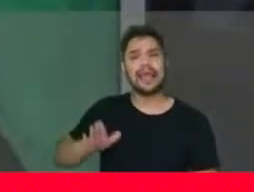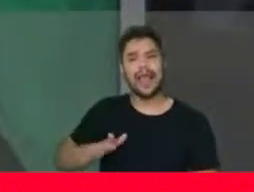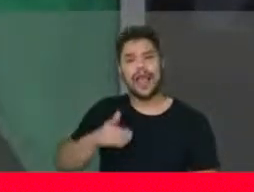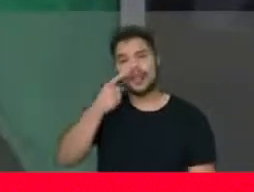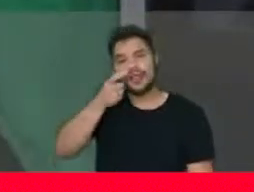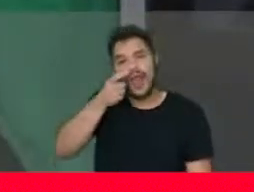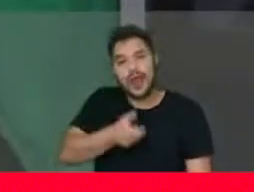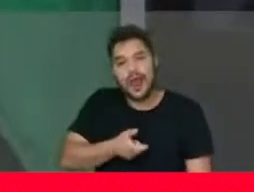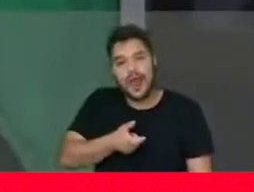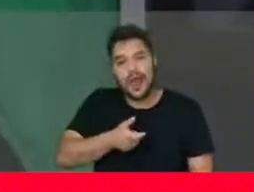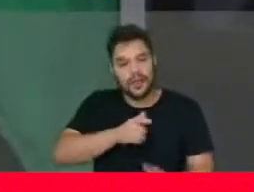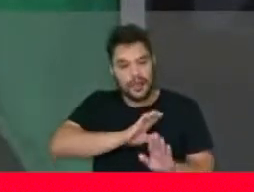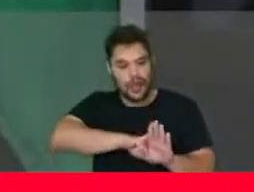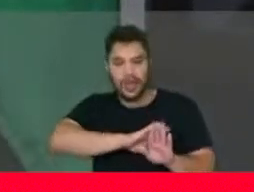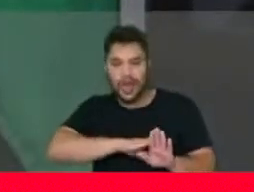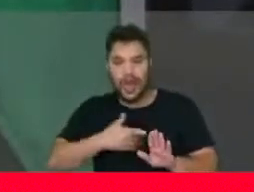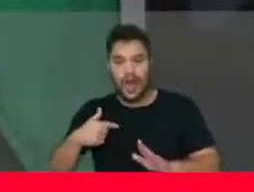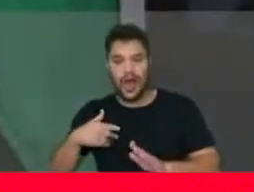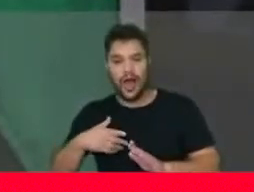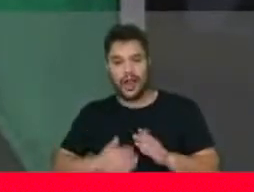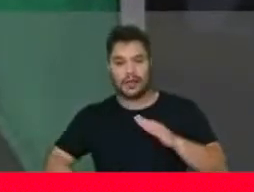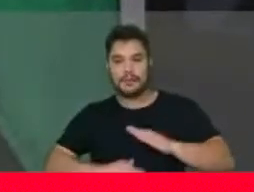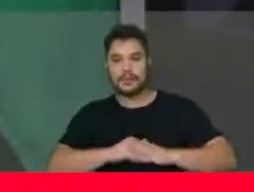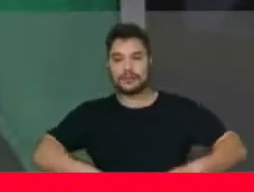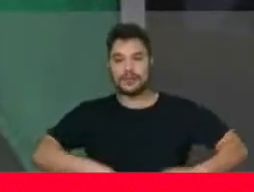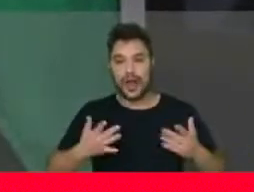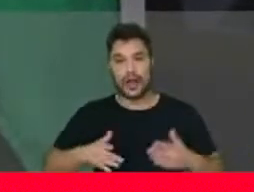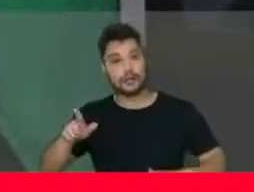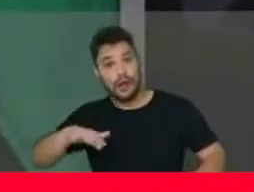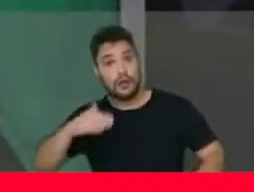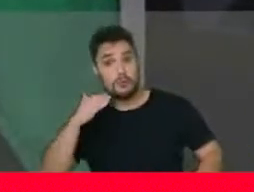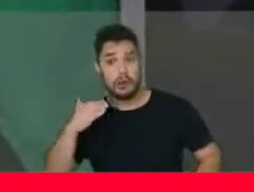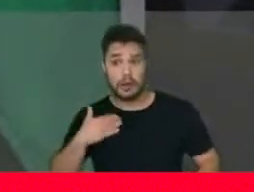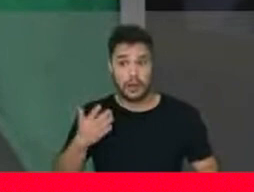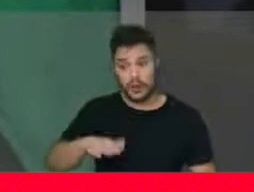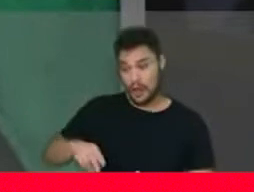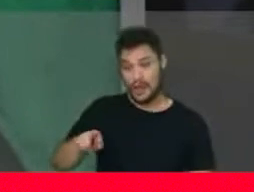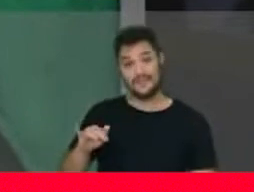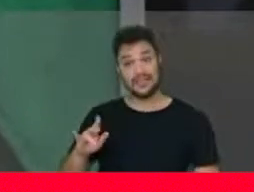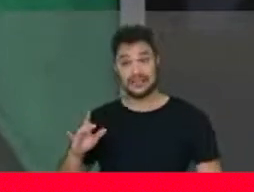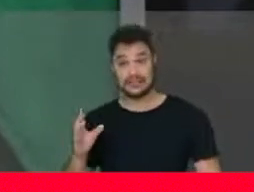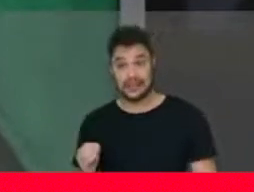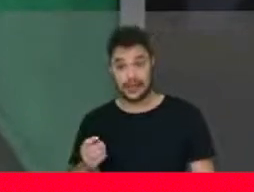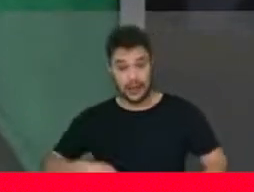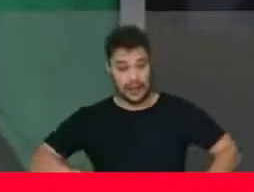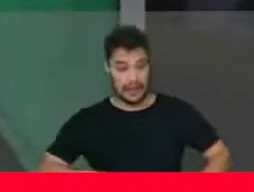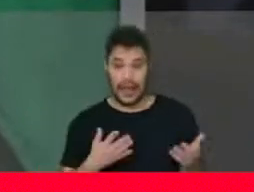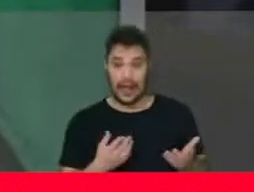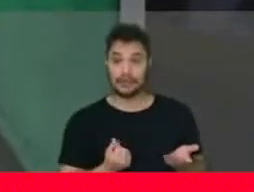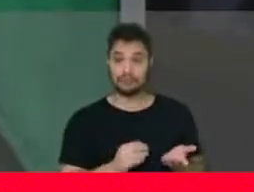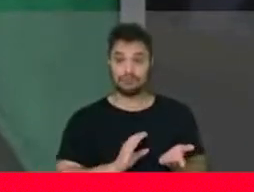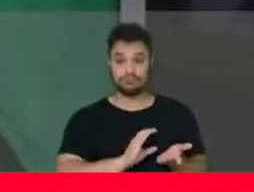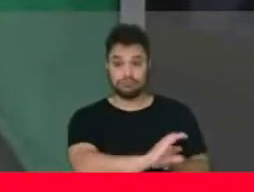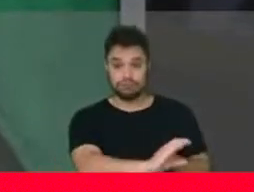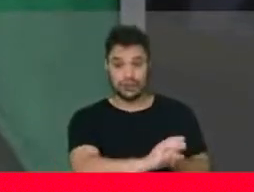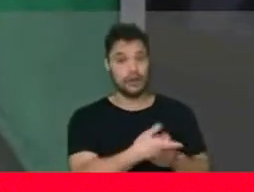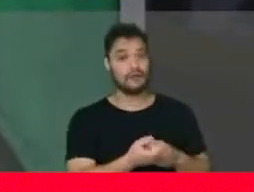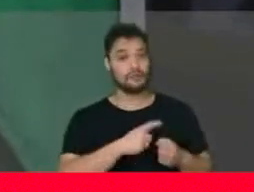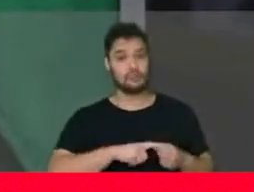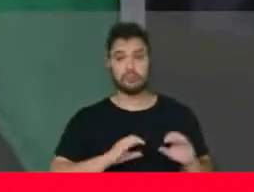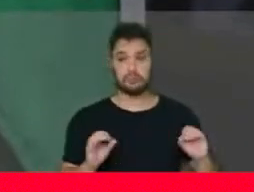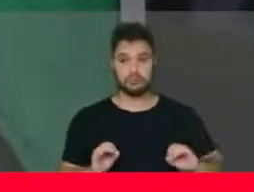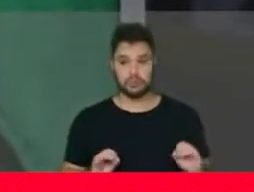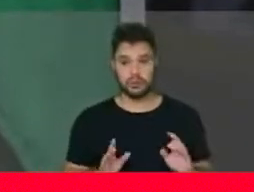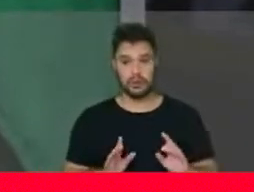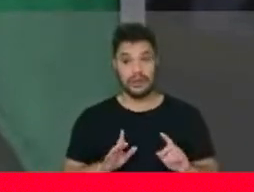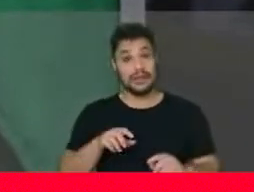gastos? Aos banqueiros? Ao sistema financeiro? Gasto é quando você investe um dinheiro e que não tem retorno. Quando